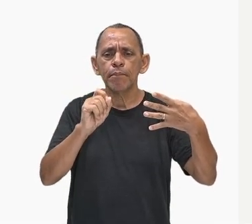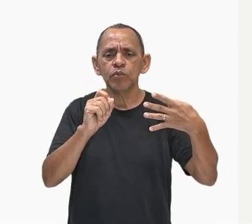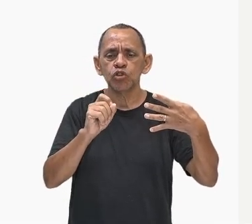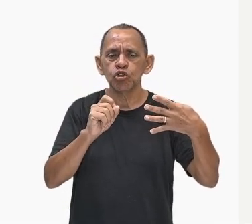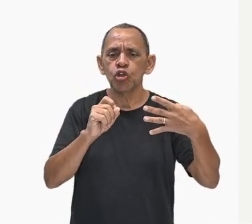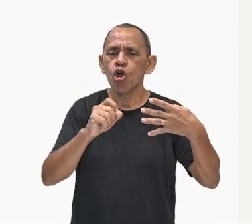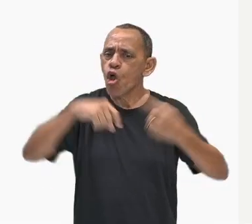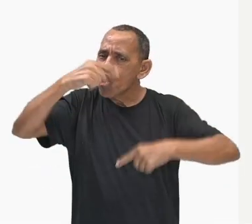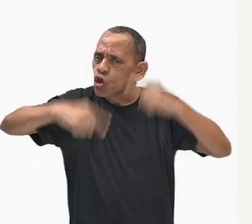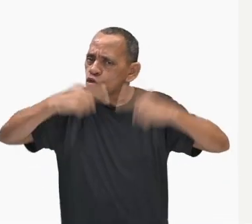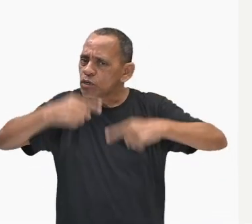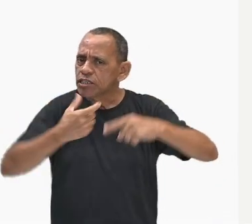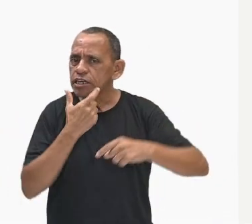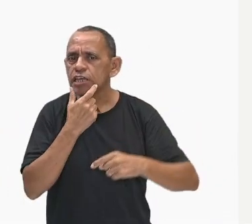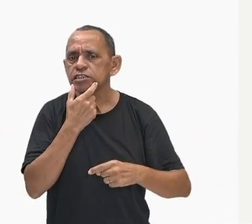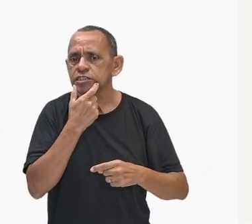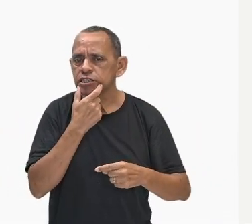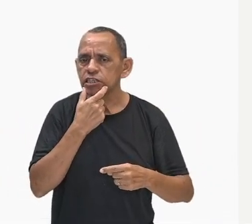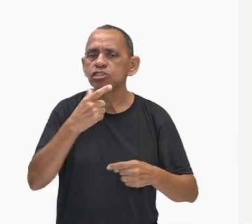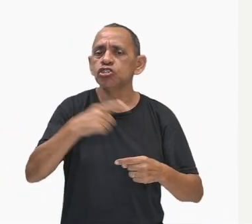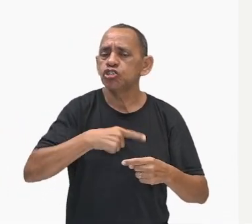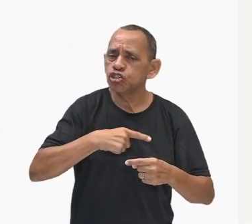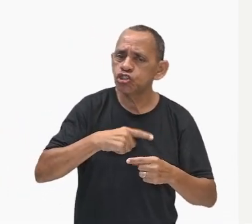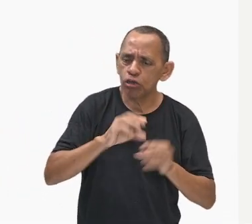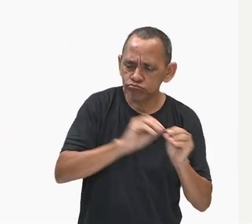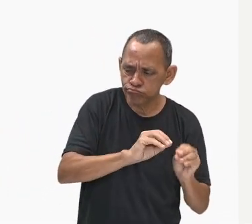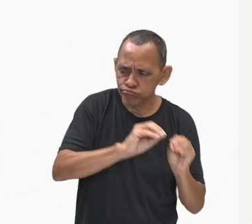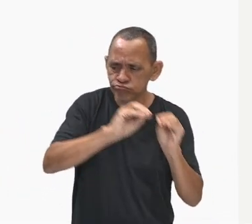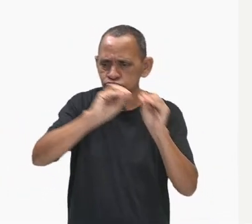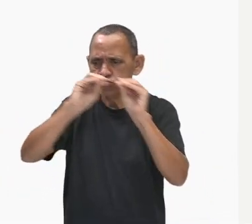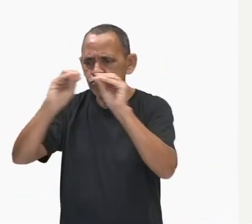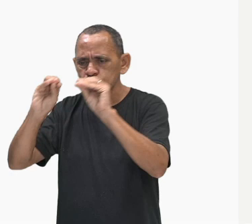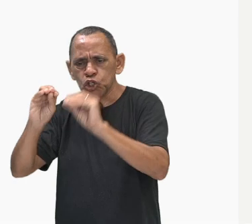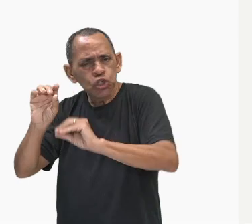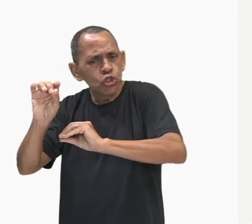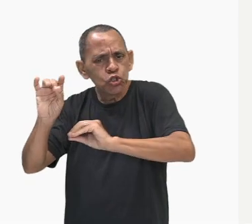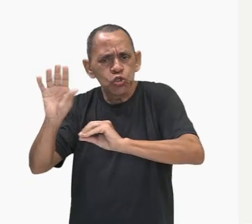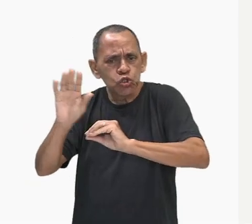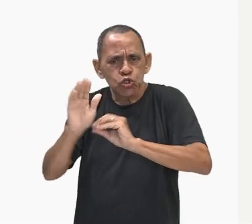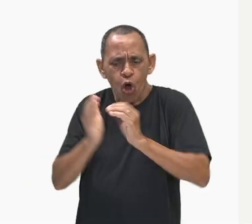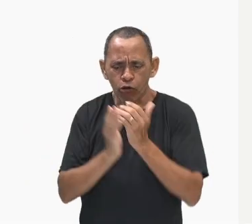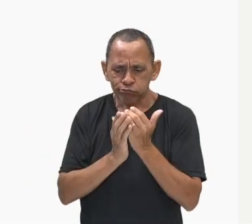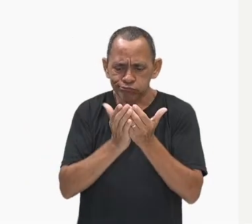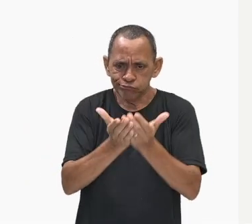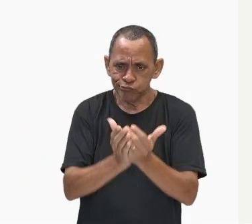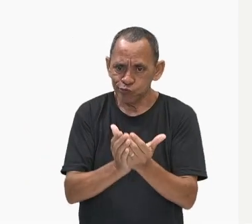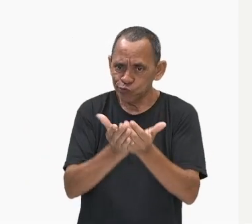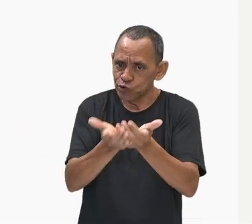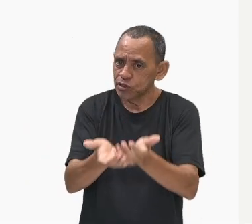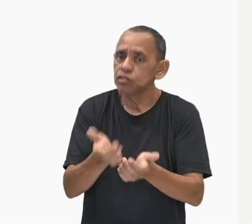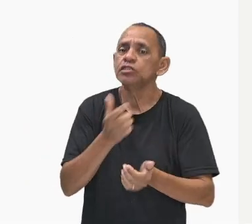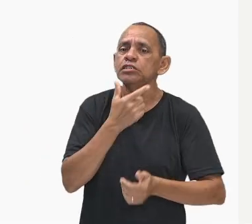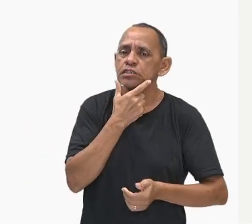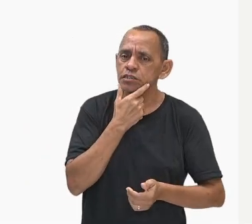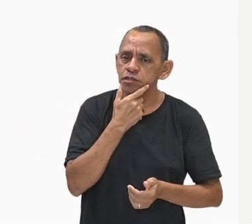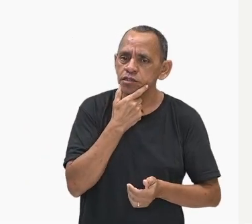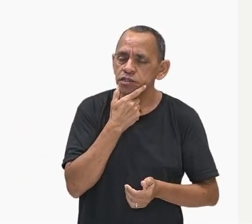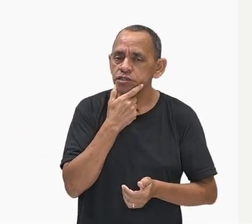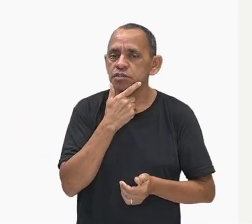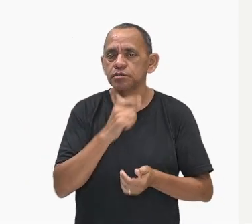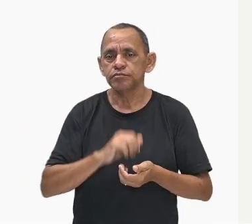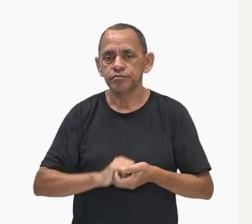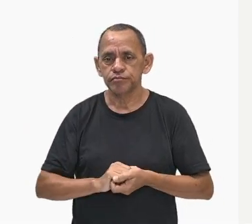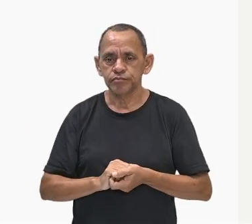produtos ingleses deveriam ser transportados somente por navios de bandeira inglesa. Isso